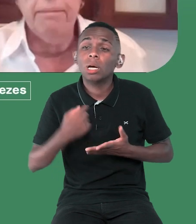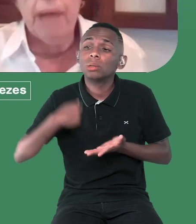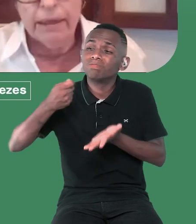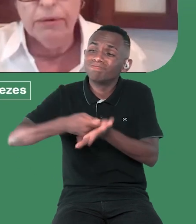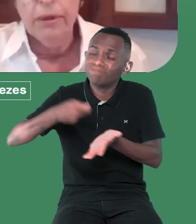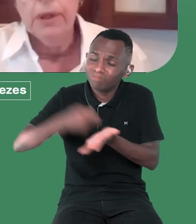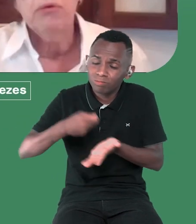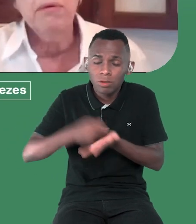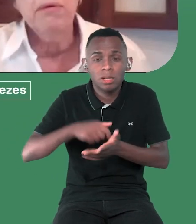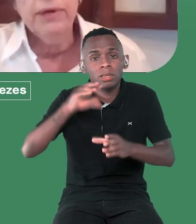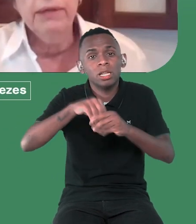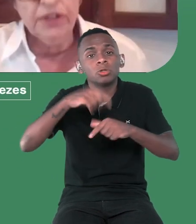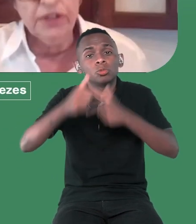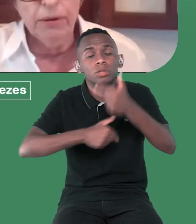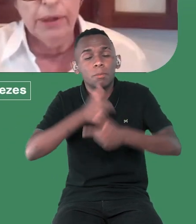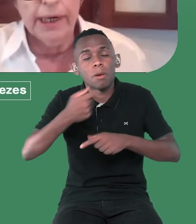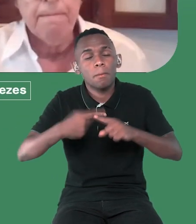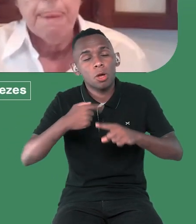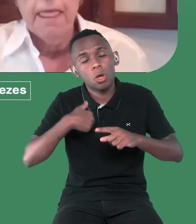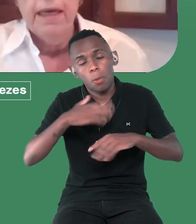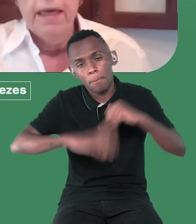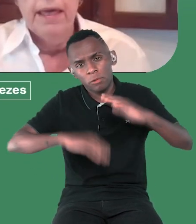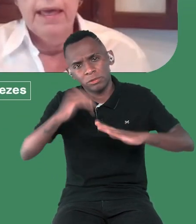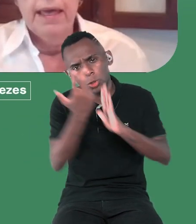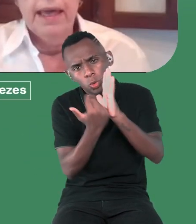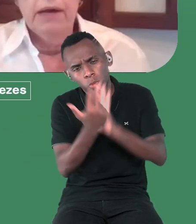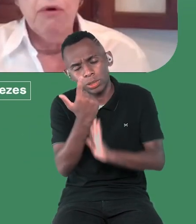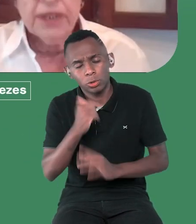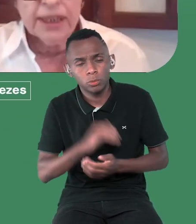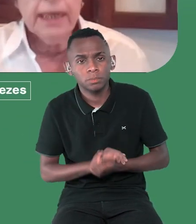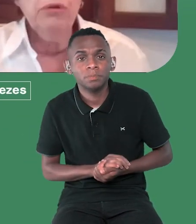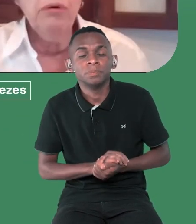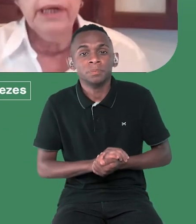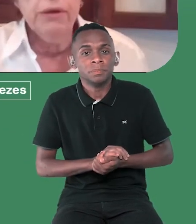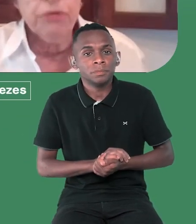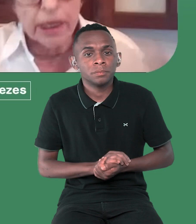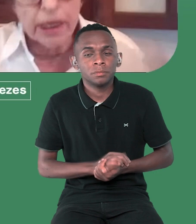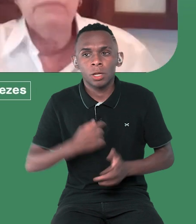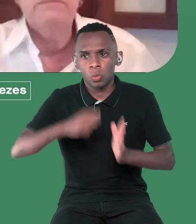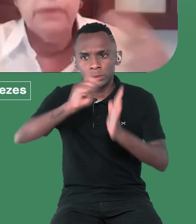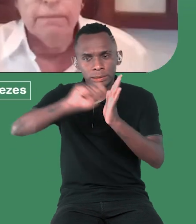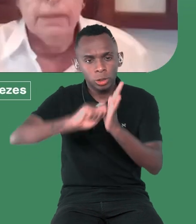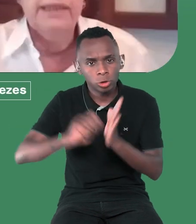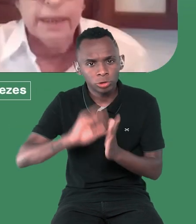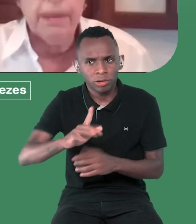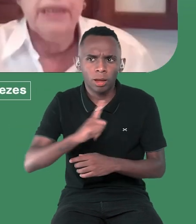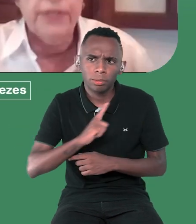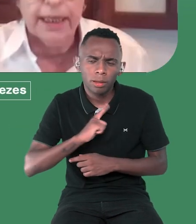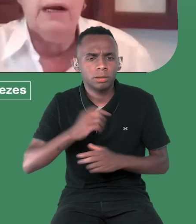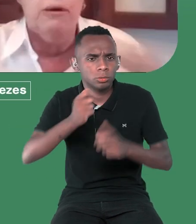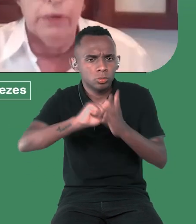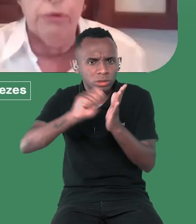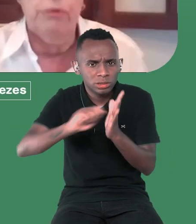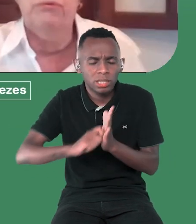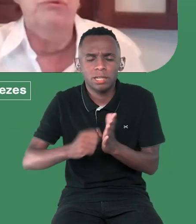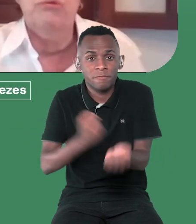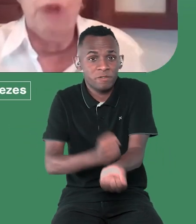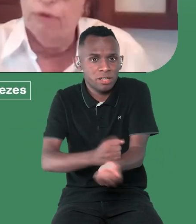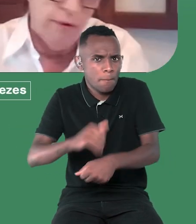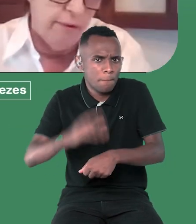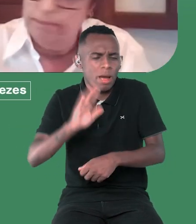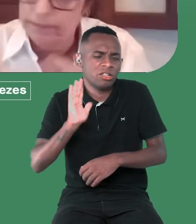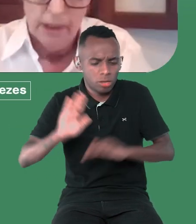meu trabalho como ilustradora. Como escritora, eu já tenho uma escrita mais visceral.